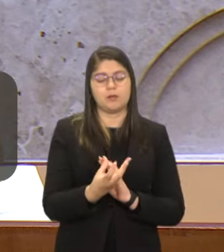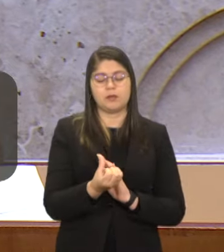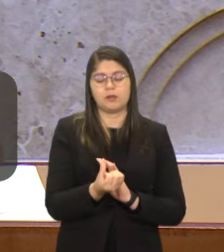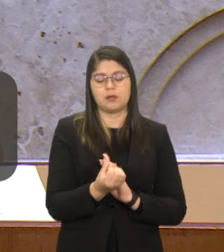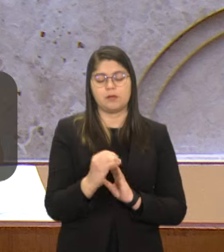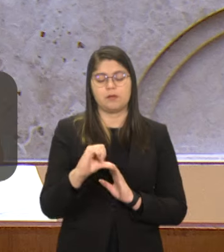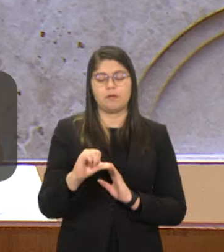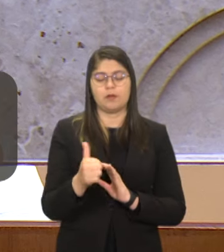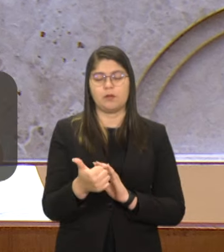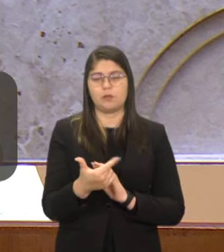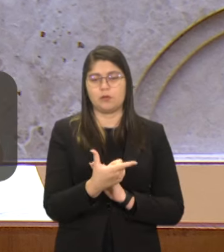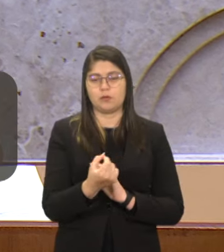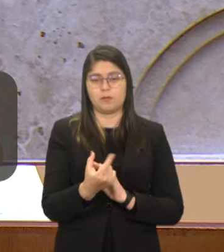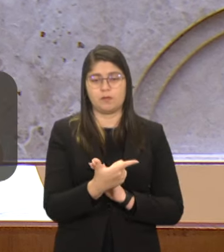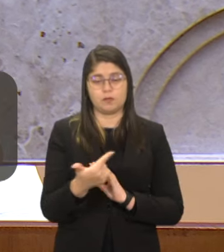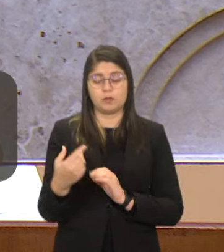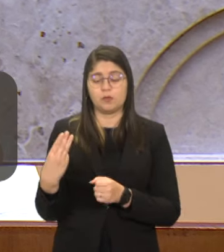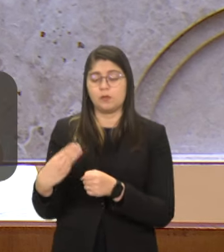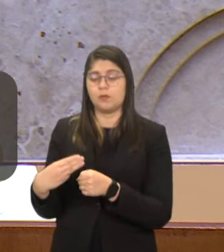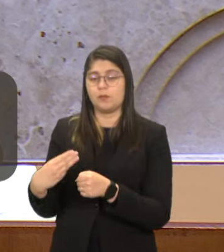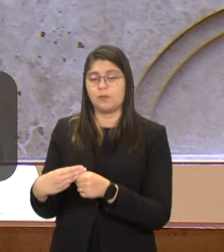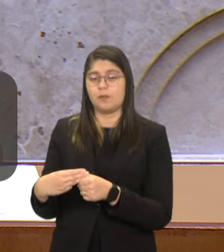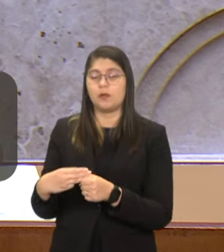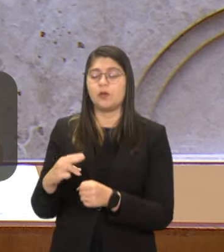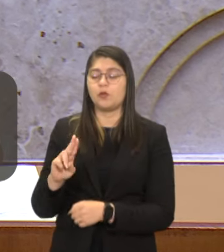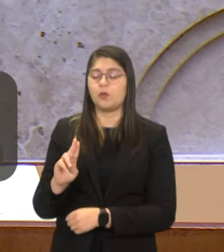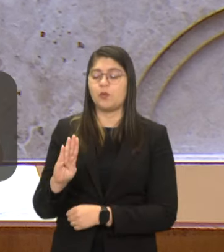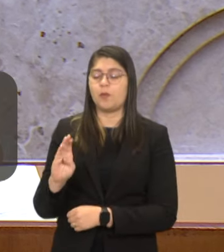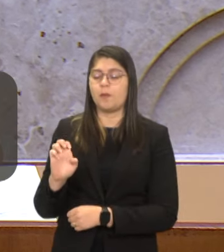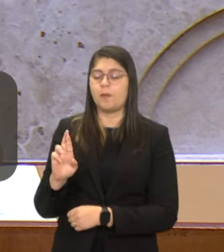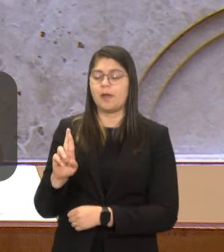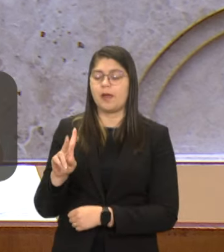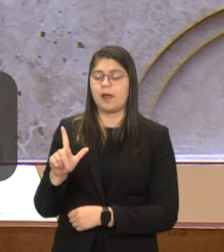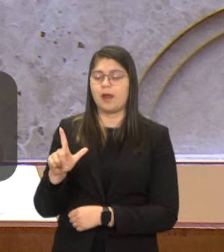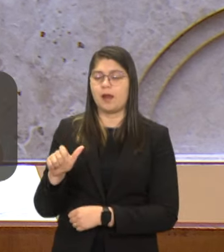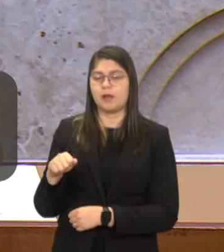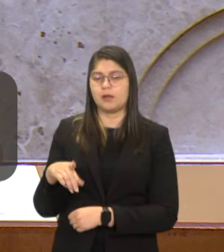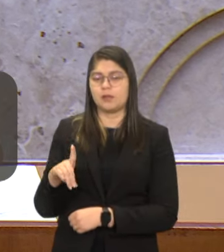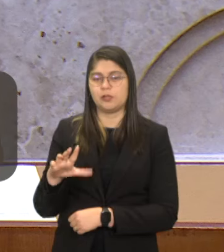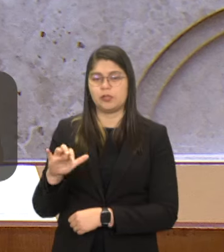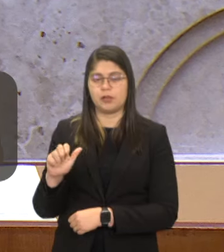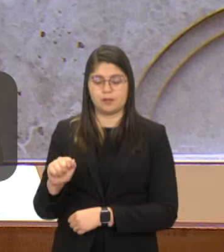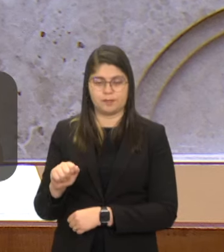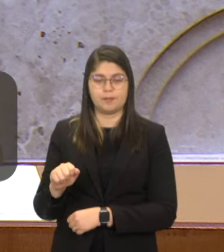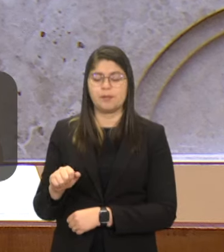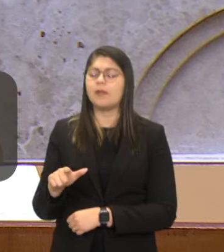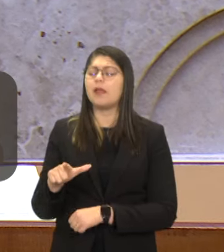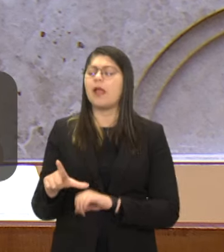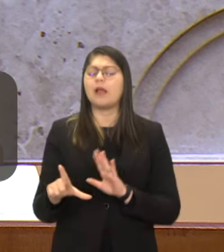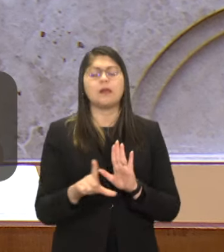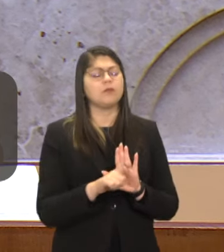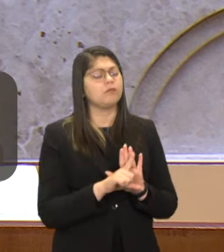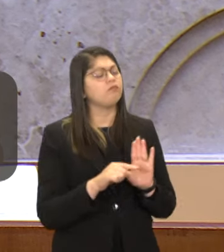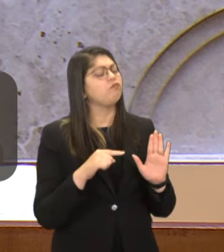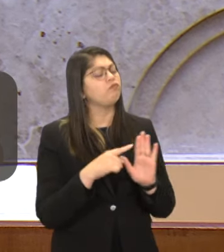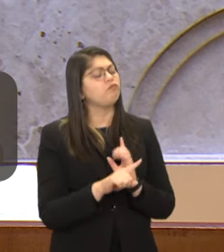13.691, de 2022, do município de Uberlândia. A norma questionada veda